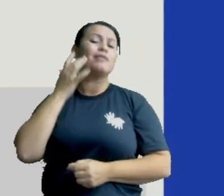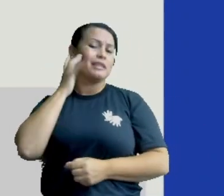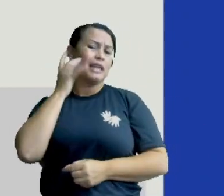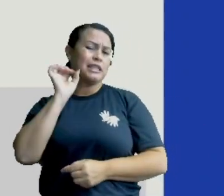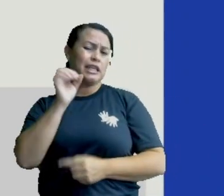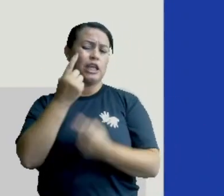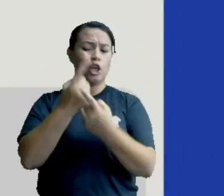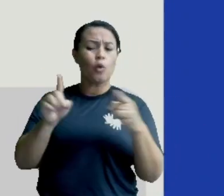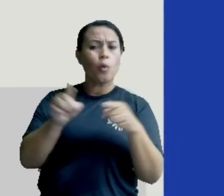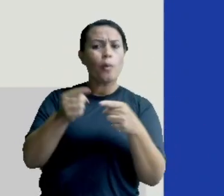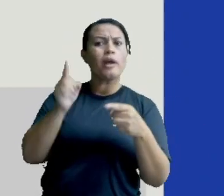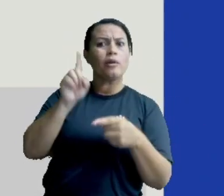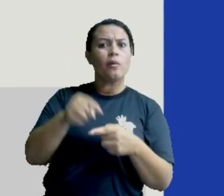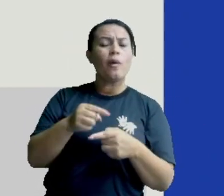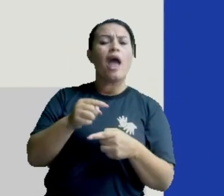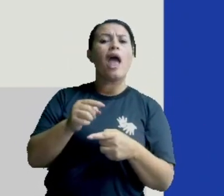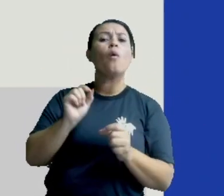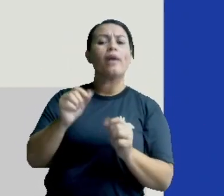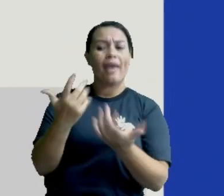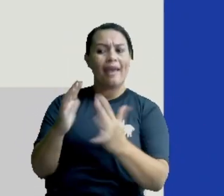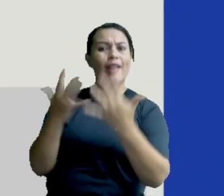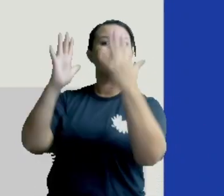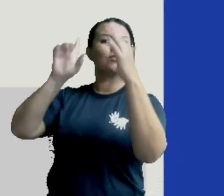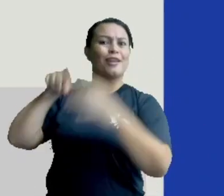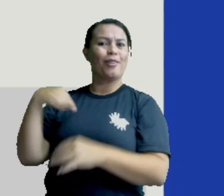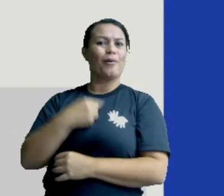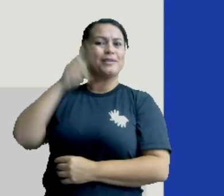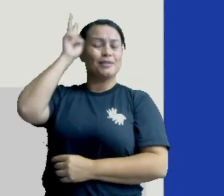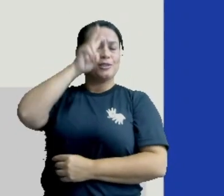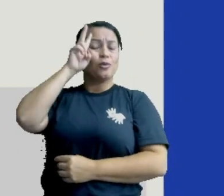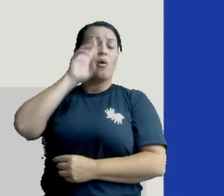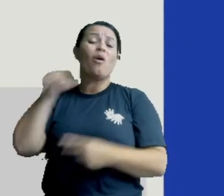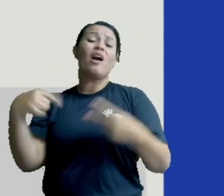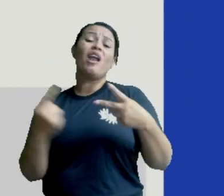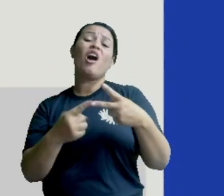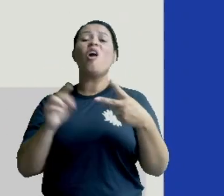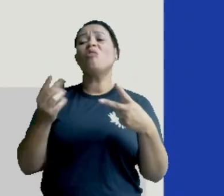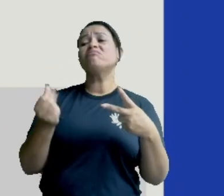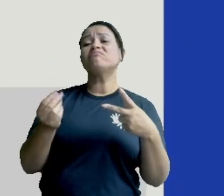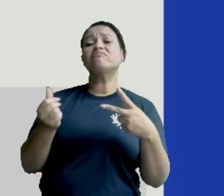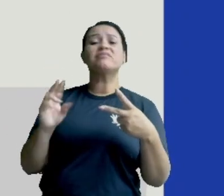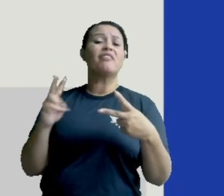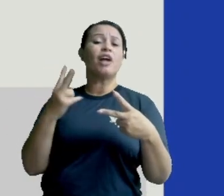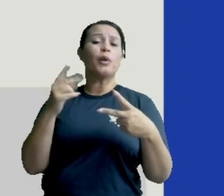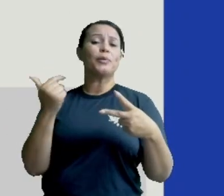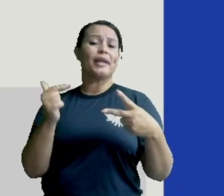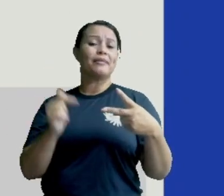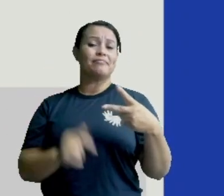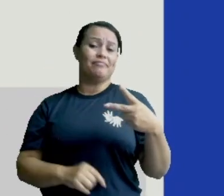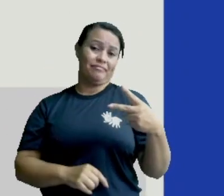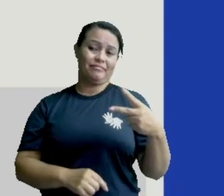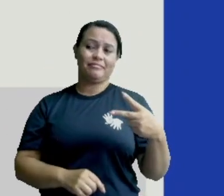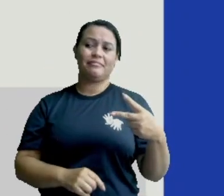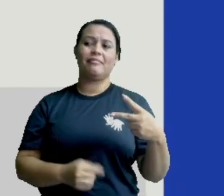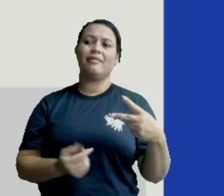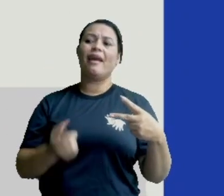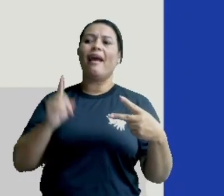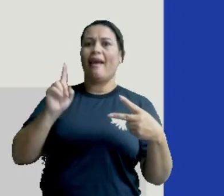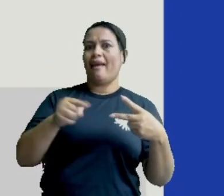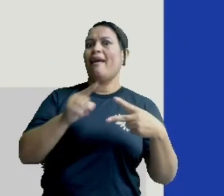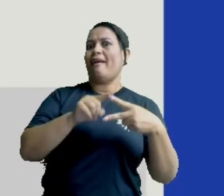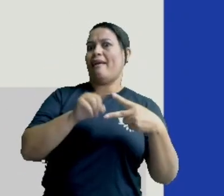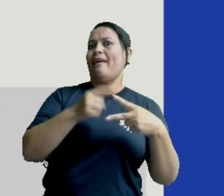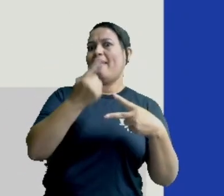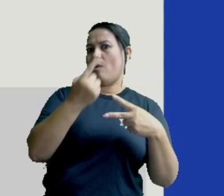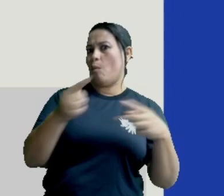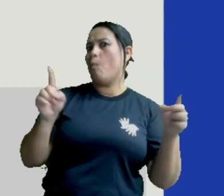hino é uma música que eleva e elogia a nossa história ou é uma música sem valor? Bom, é uma música,